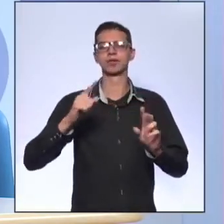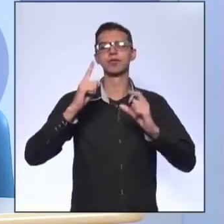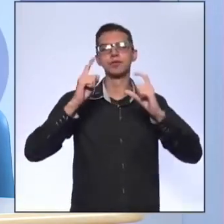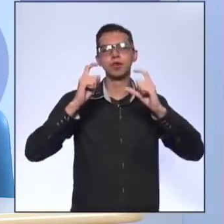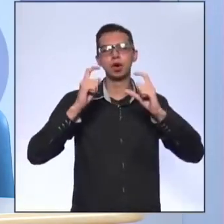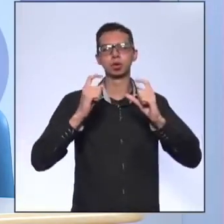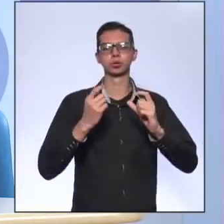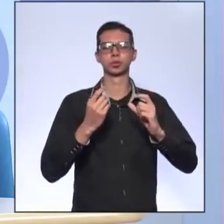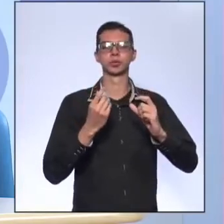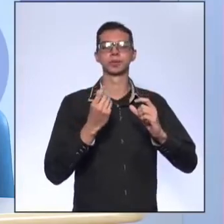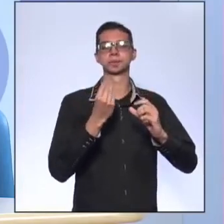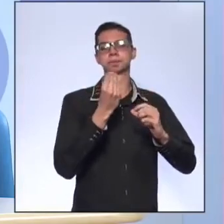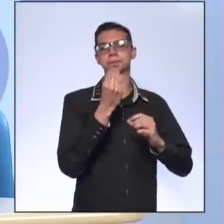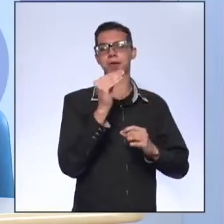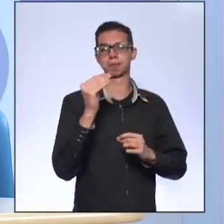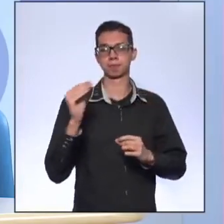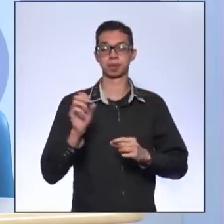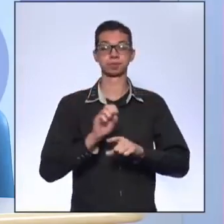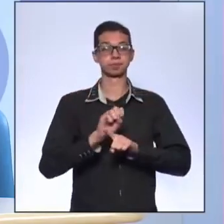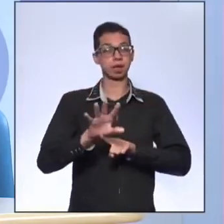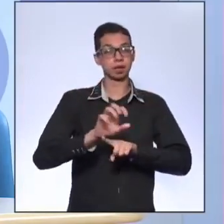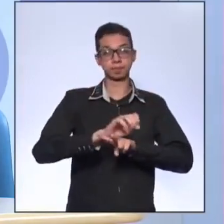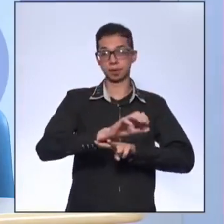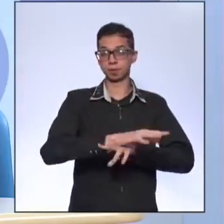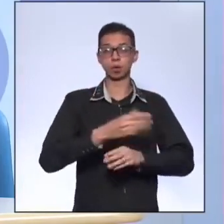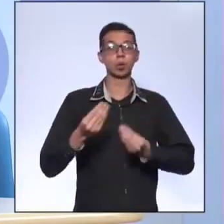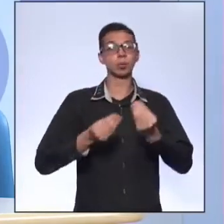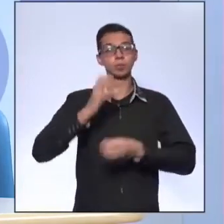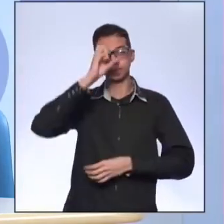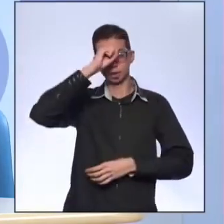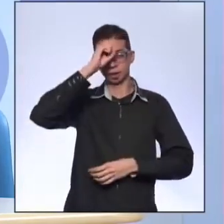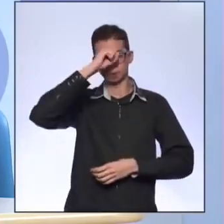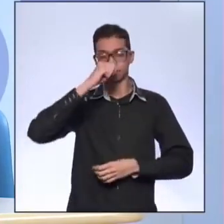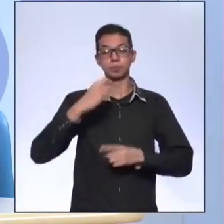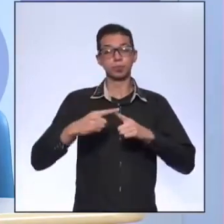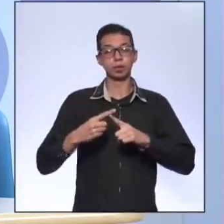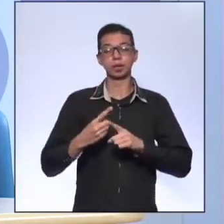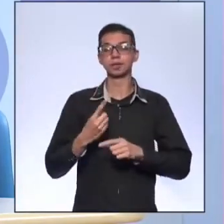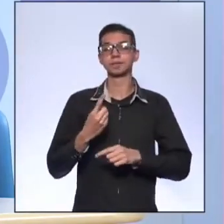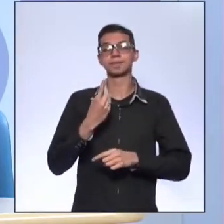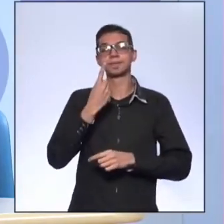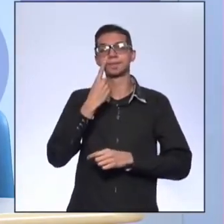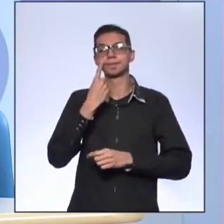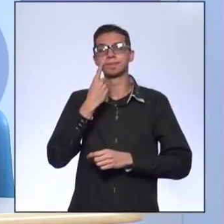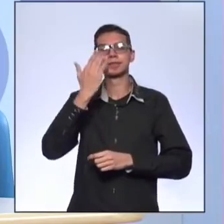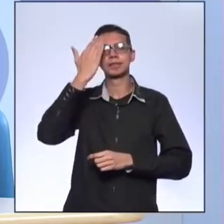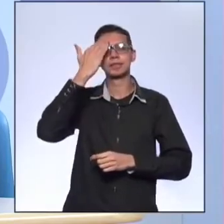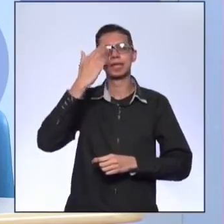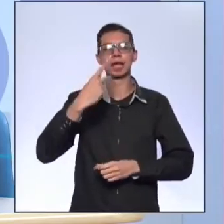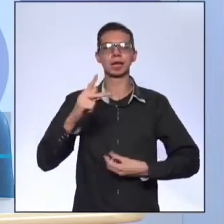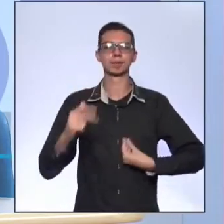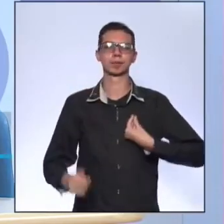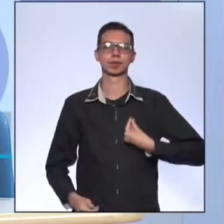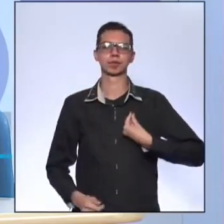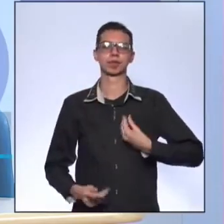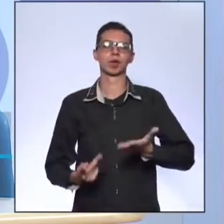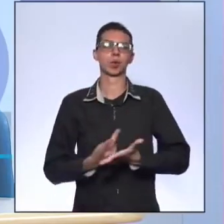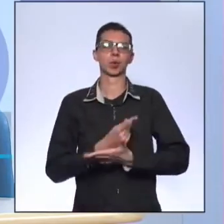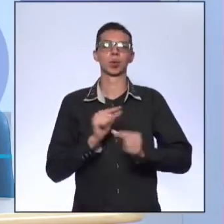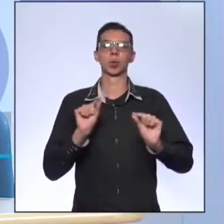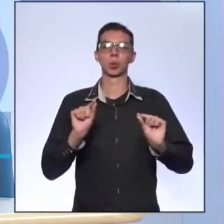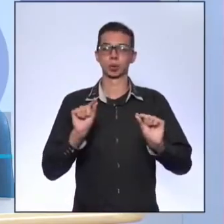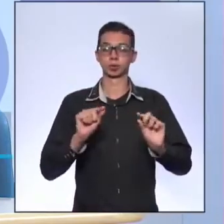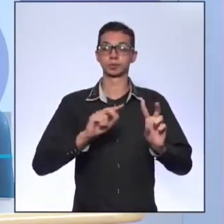gente se vocês estão aprendendo, se vocês estão gostando. É uma forma da gente ficar mais próximo, da gente saber o que está acontecendo aí com vocês, tá? Então, é